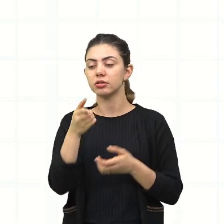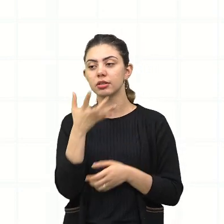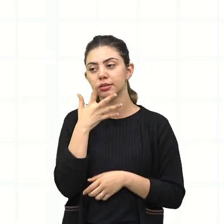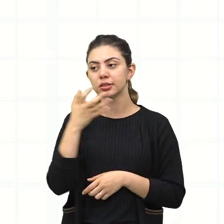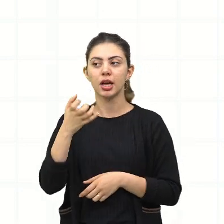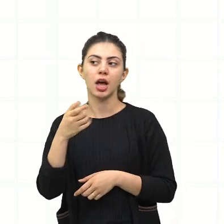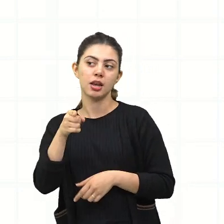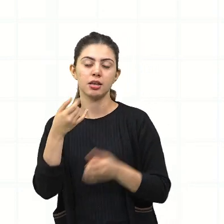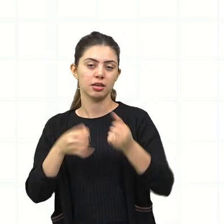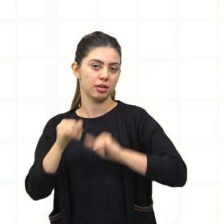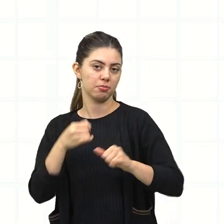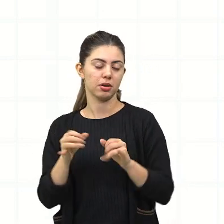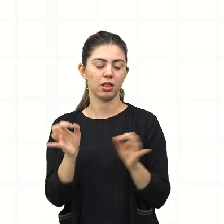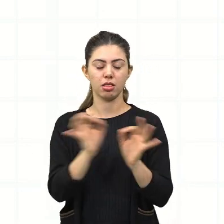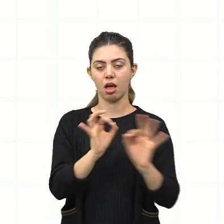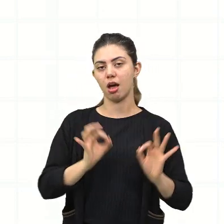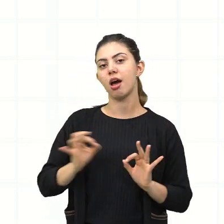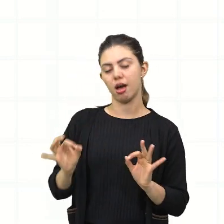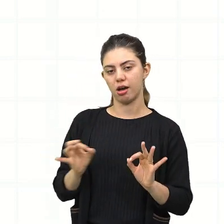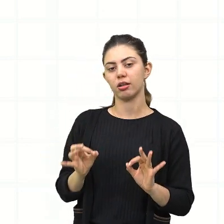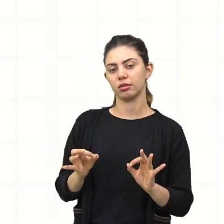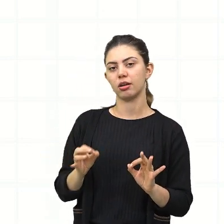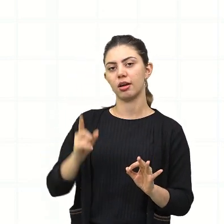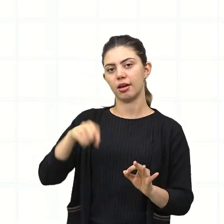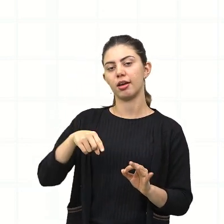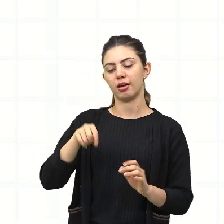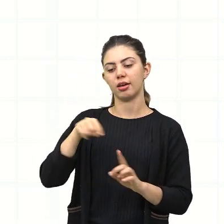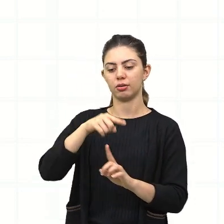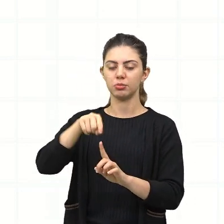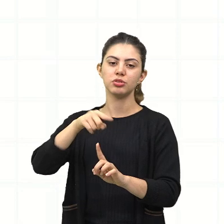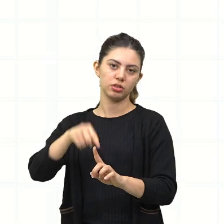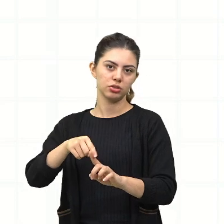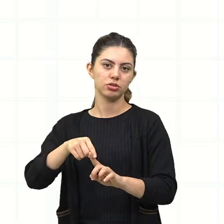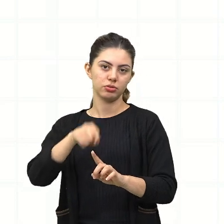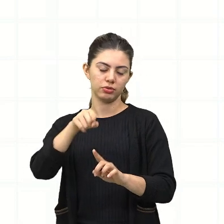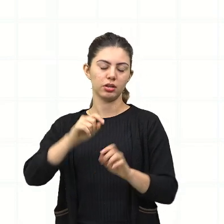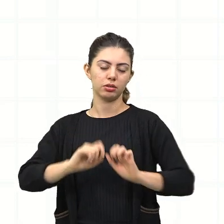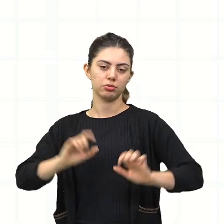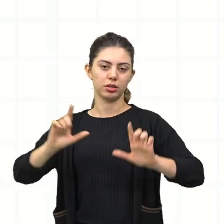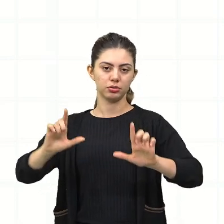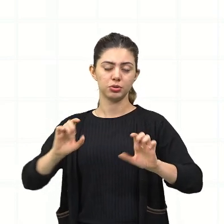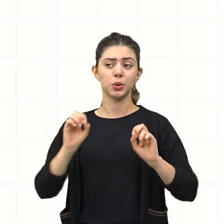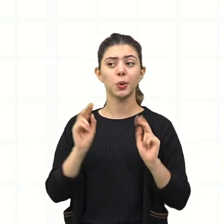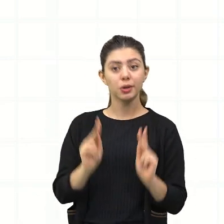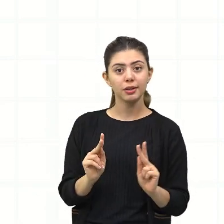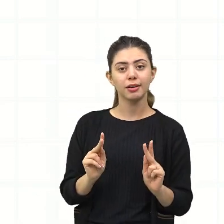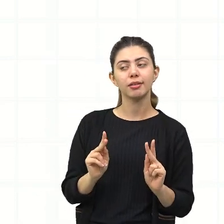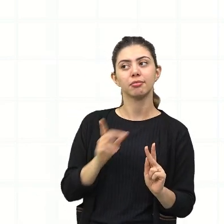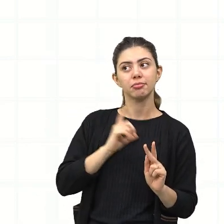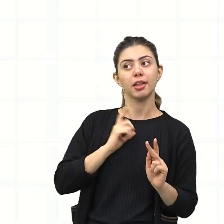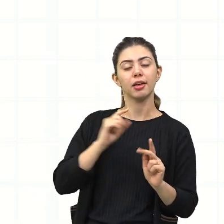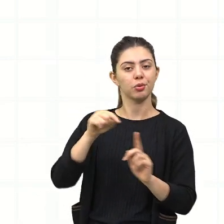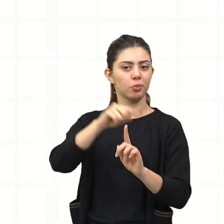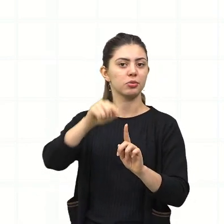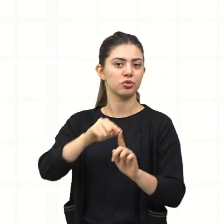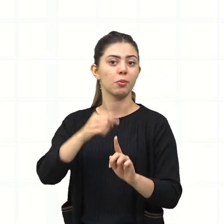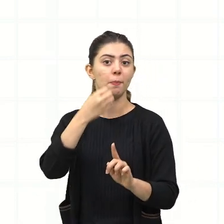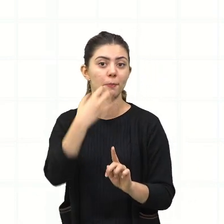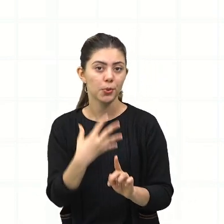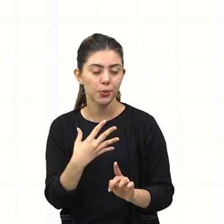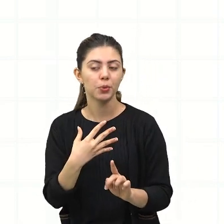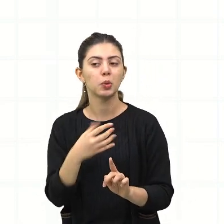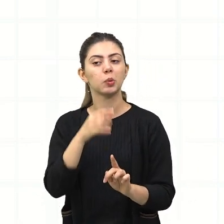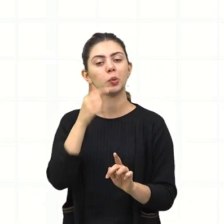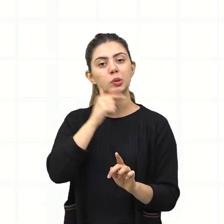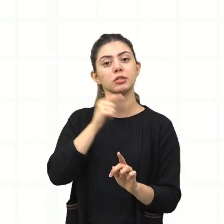são 100% naturais, que elas não têm esses produtos. Beleza, cumpriu o objetivo comunicativo. Você